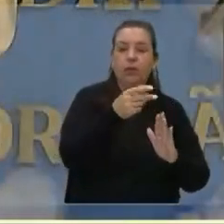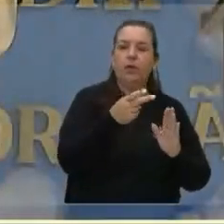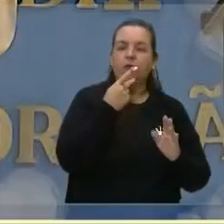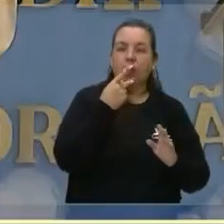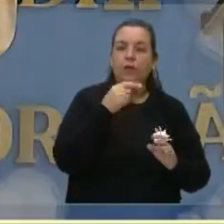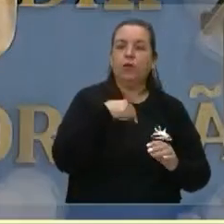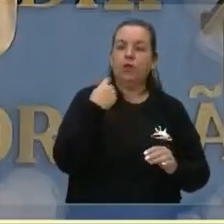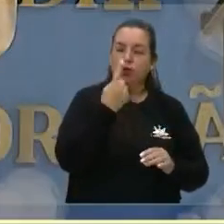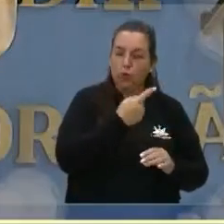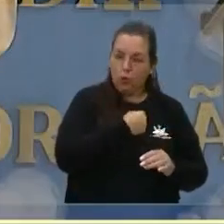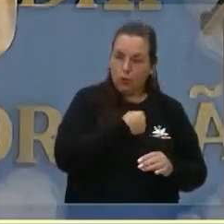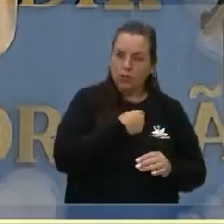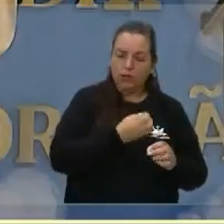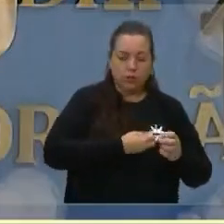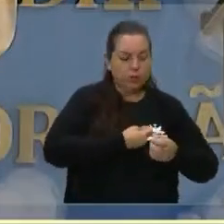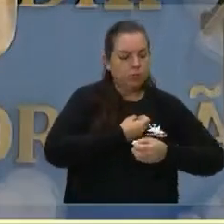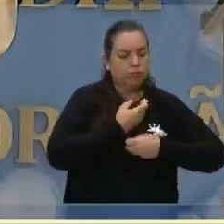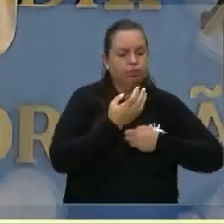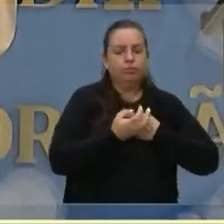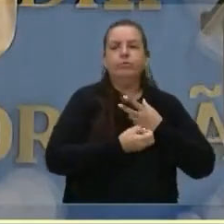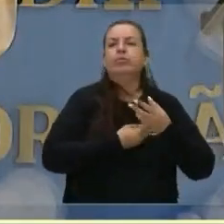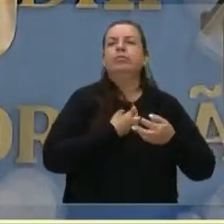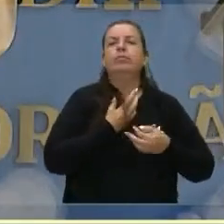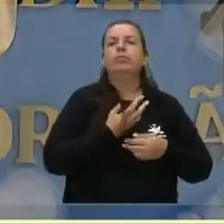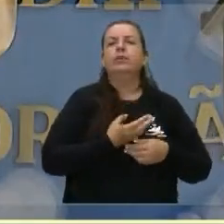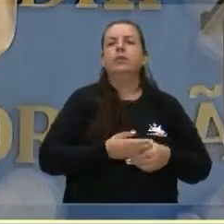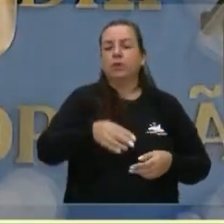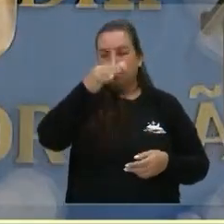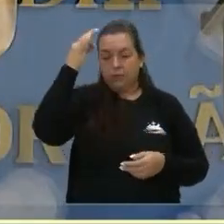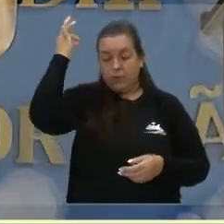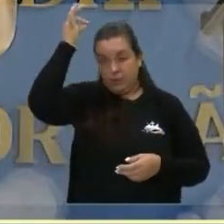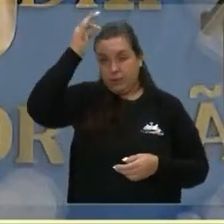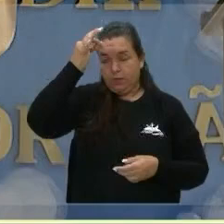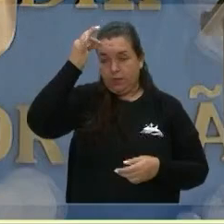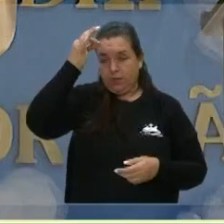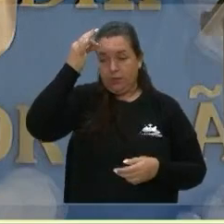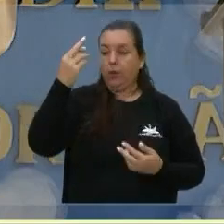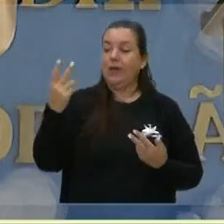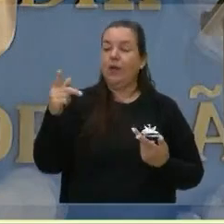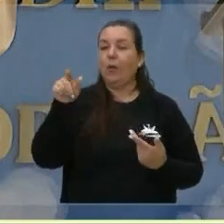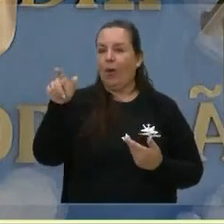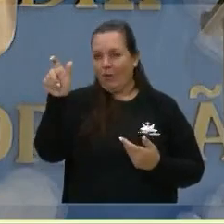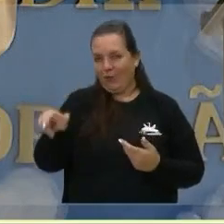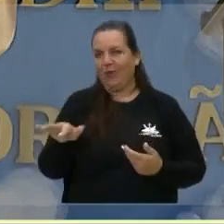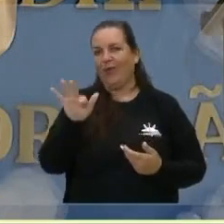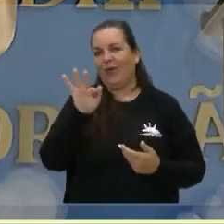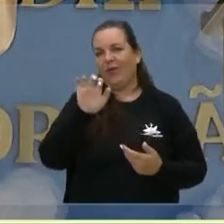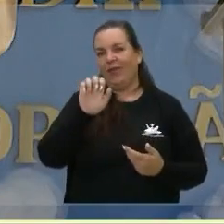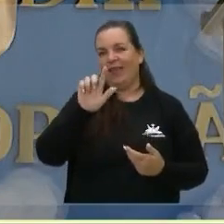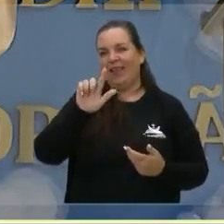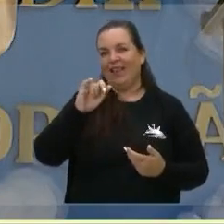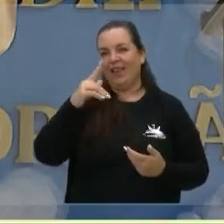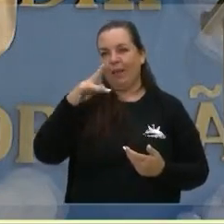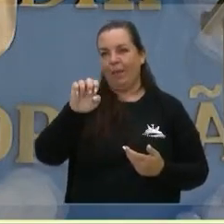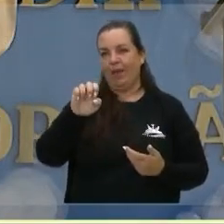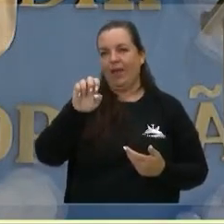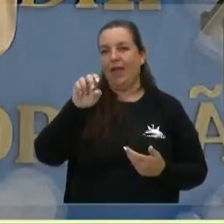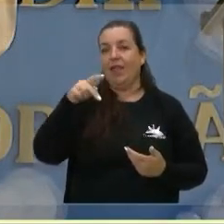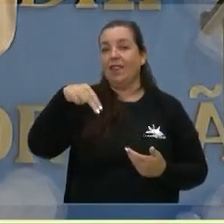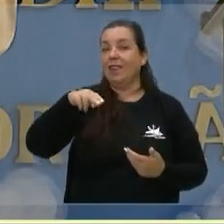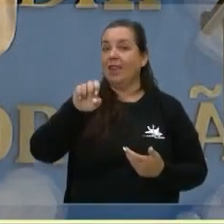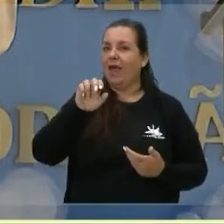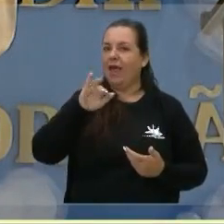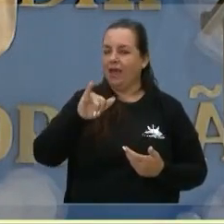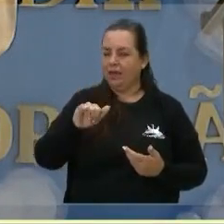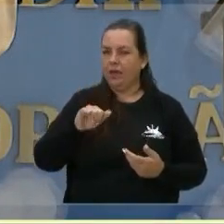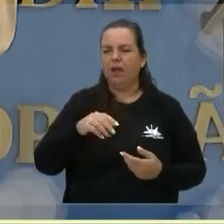sejamos inflamados com o Espírito Santo, como Felipe Neri foi.